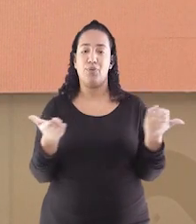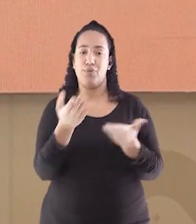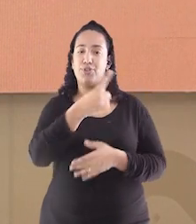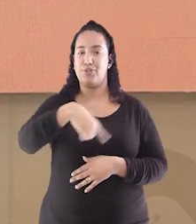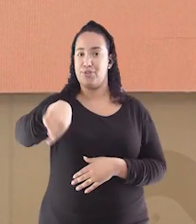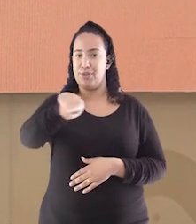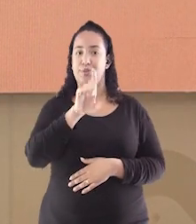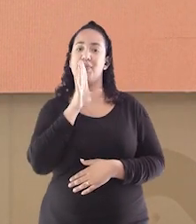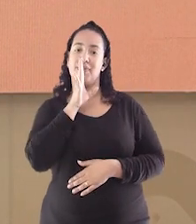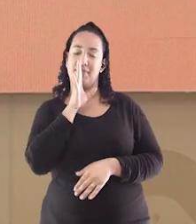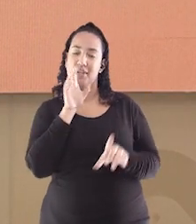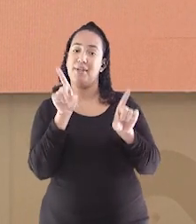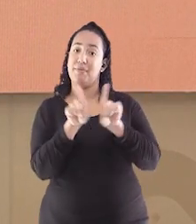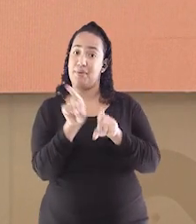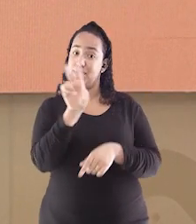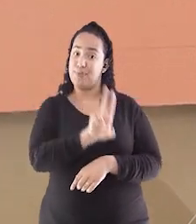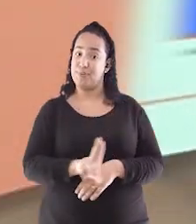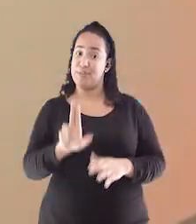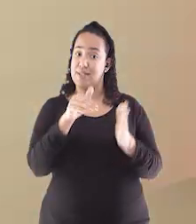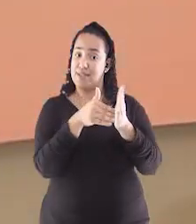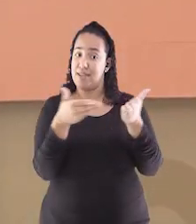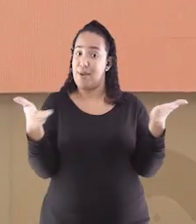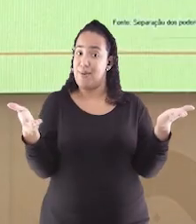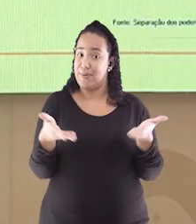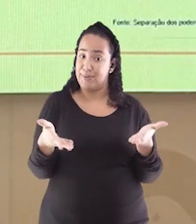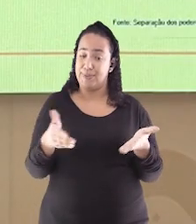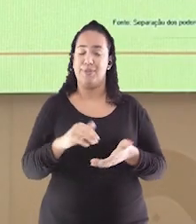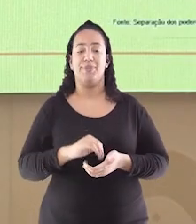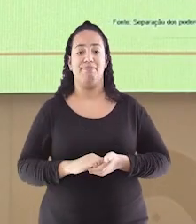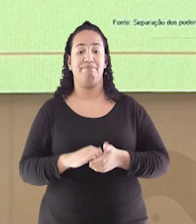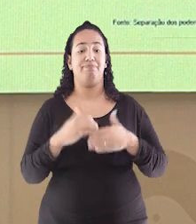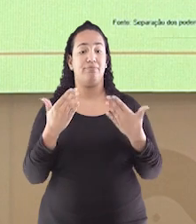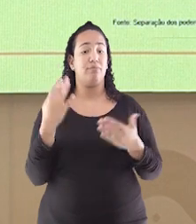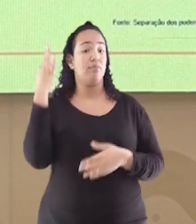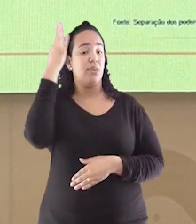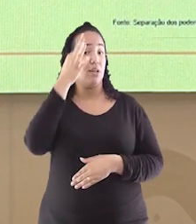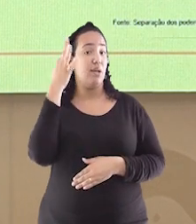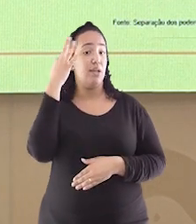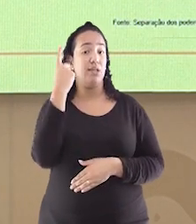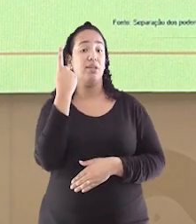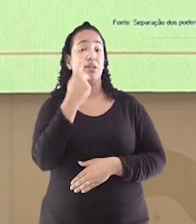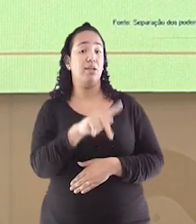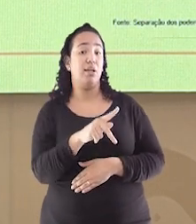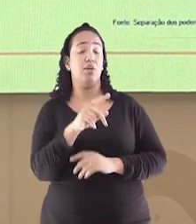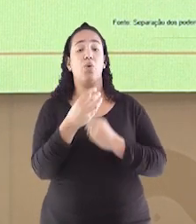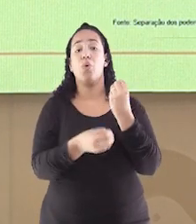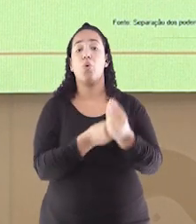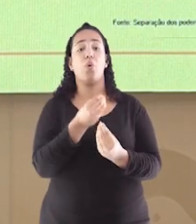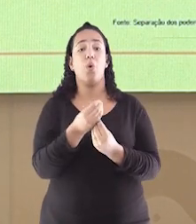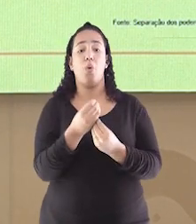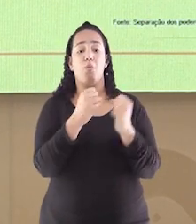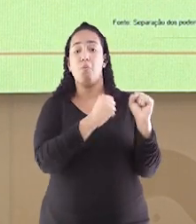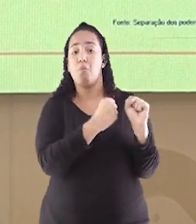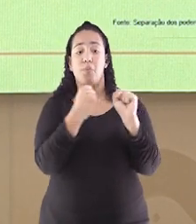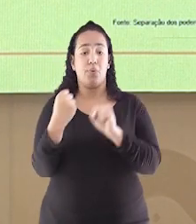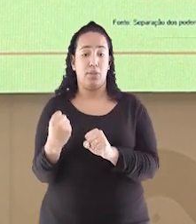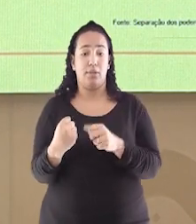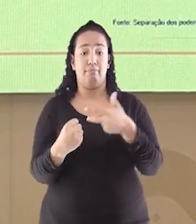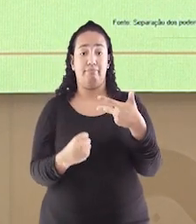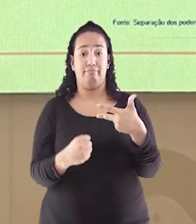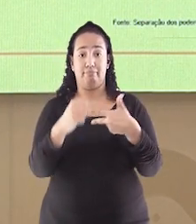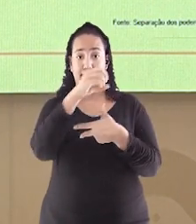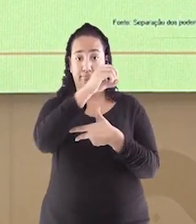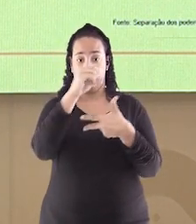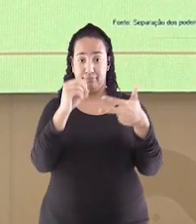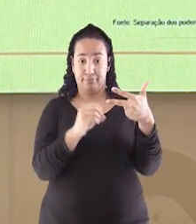e usamos até os dias de hoje. Na teoria dele, é assim que seriam a separação dos poderes. O primeiro